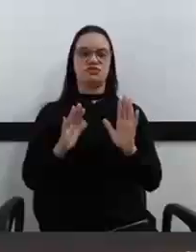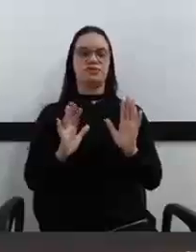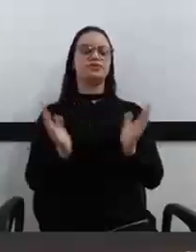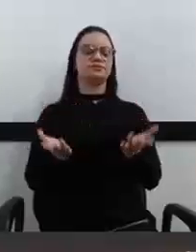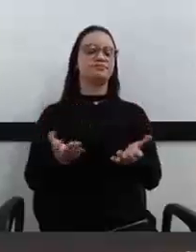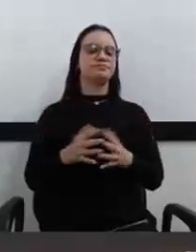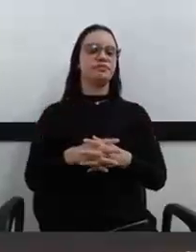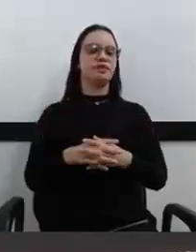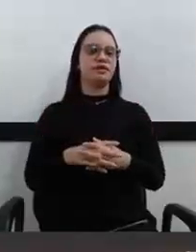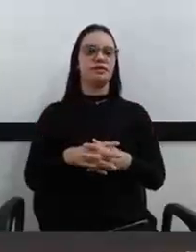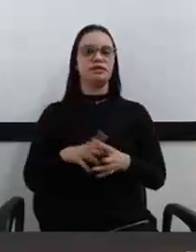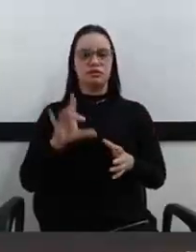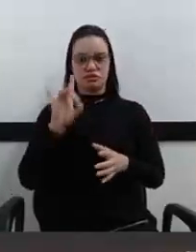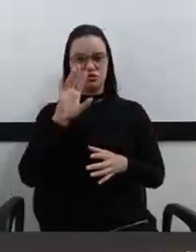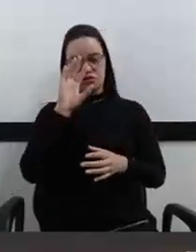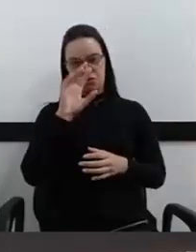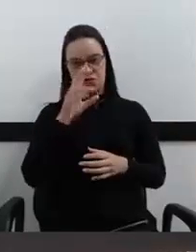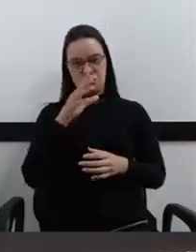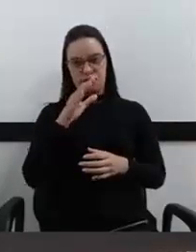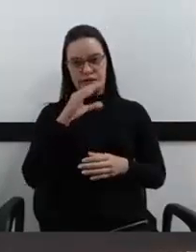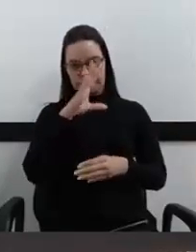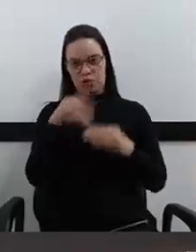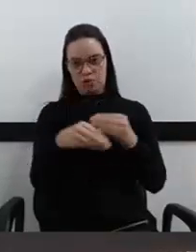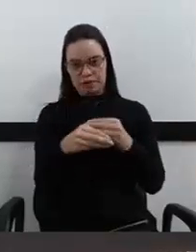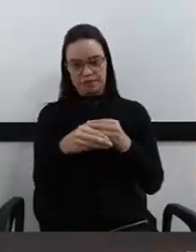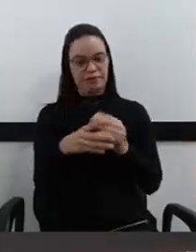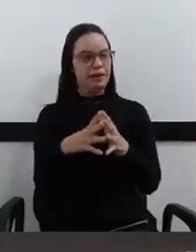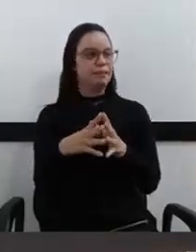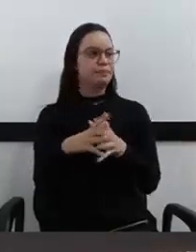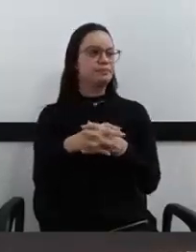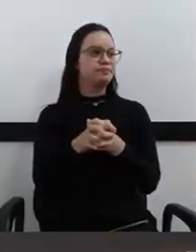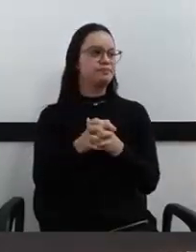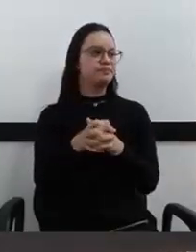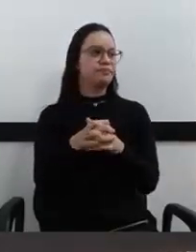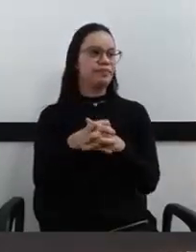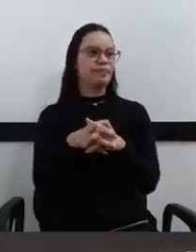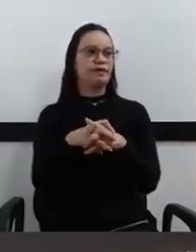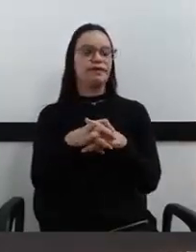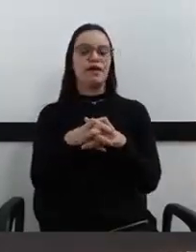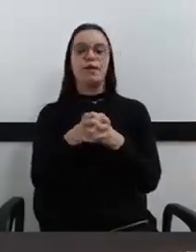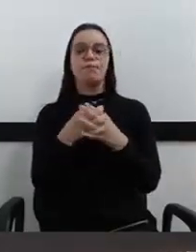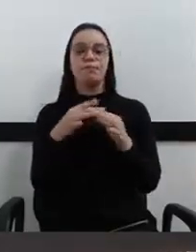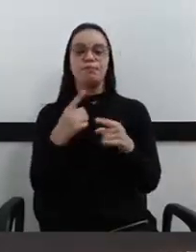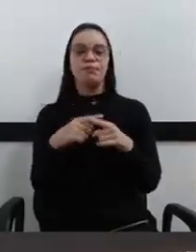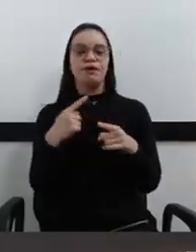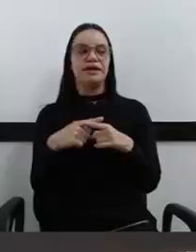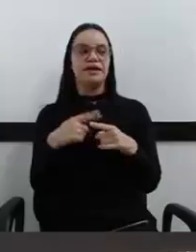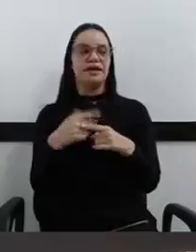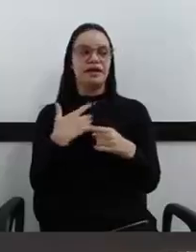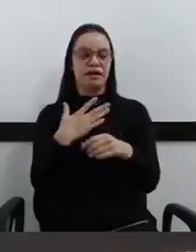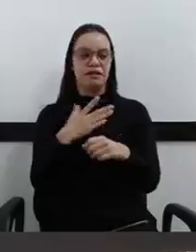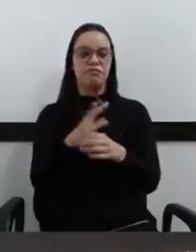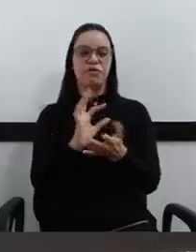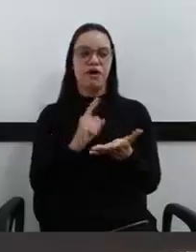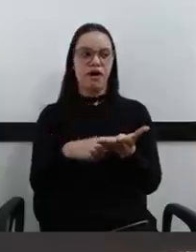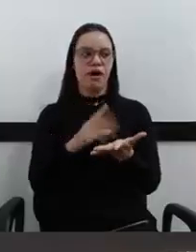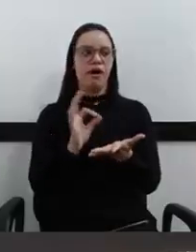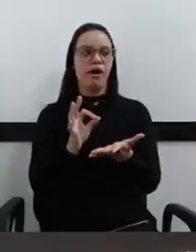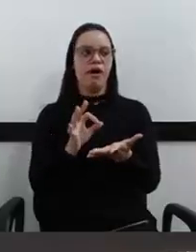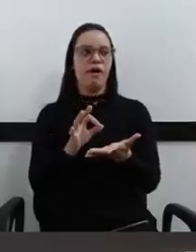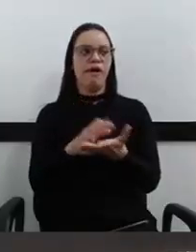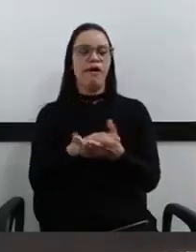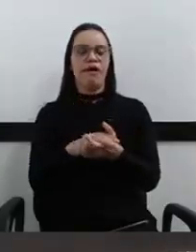enfim, eu só para fazer essa observação, mas é assim, Carol, porque, e eu concordo com você, é muito